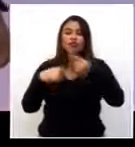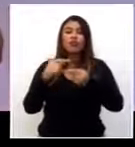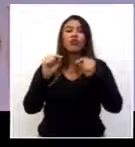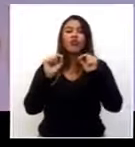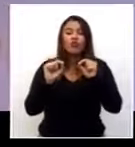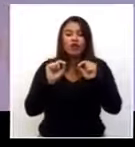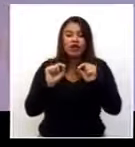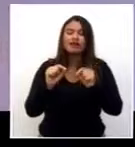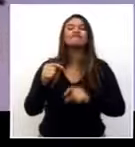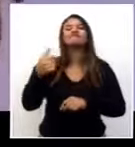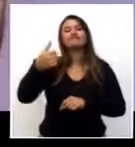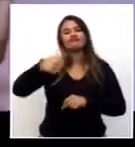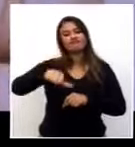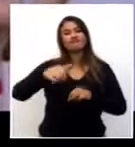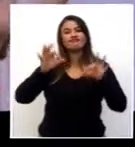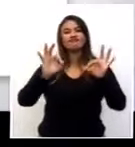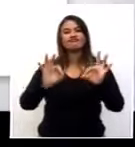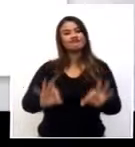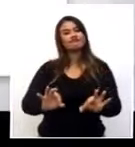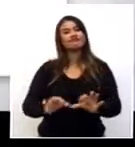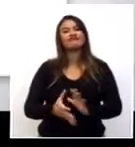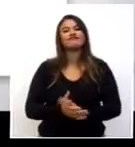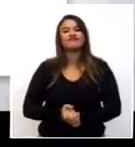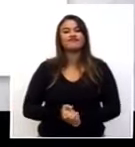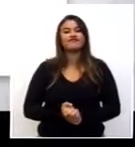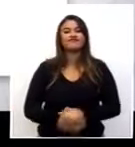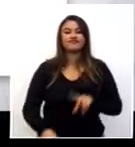mais justa.